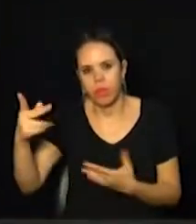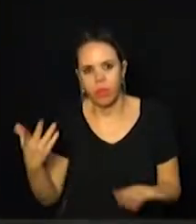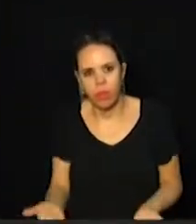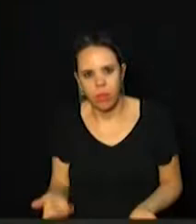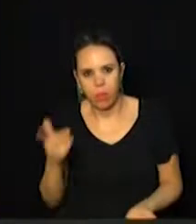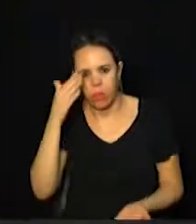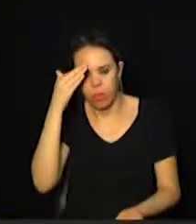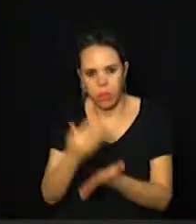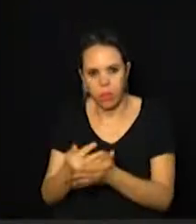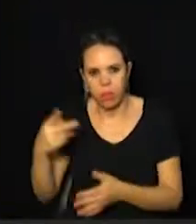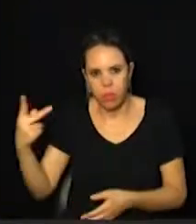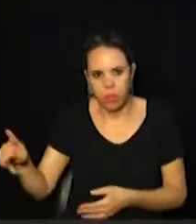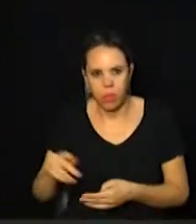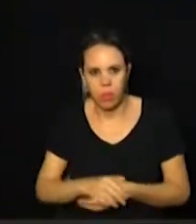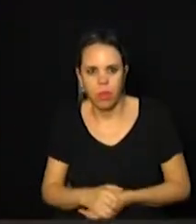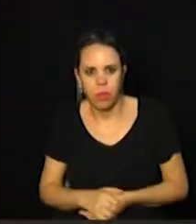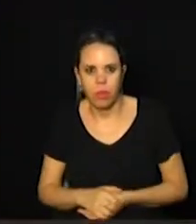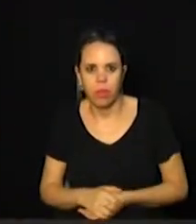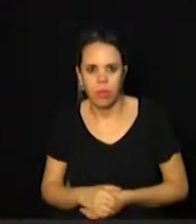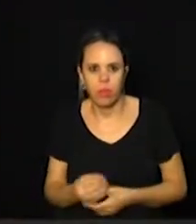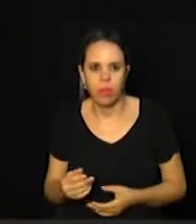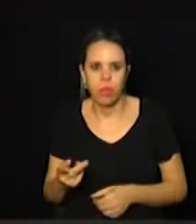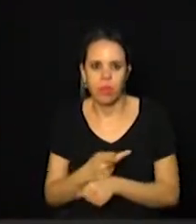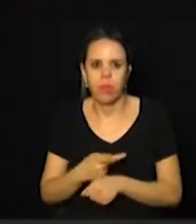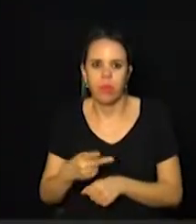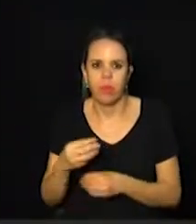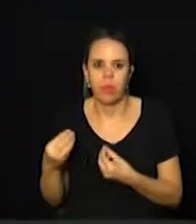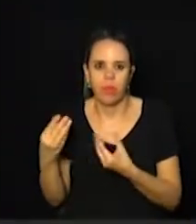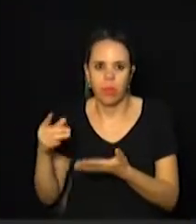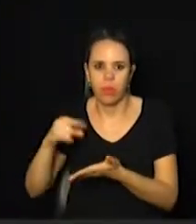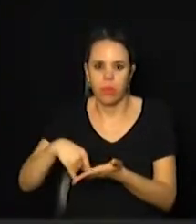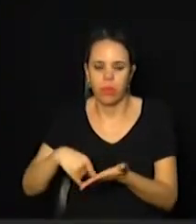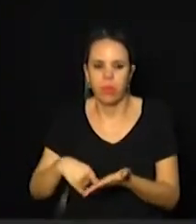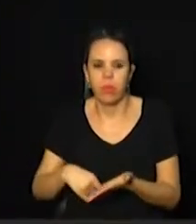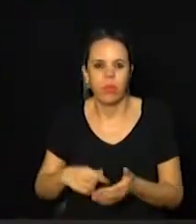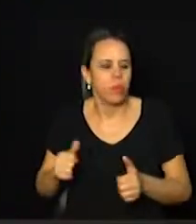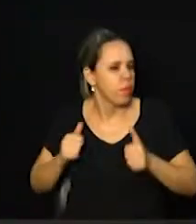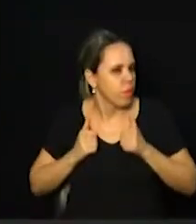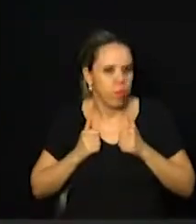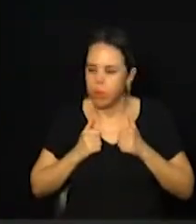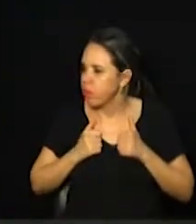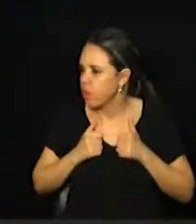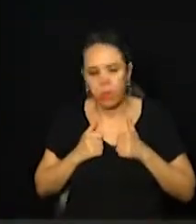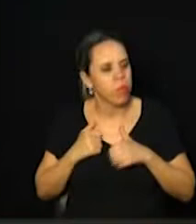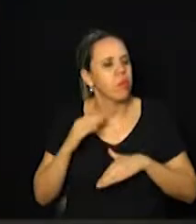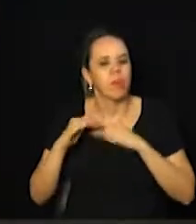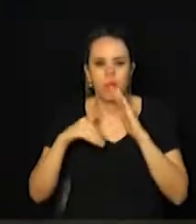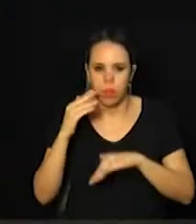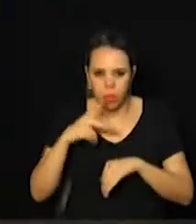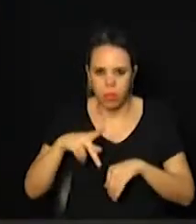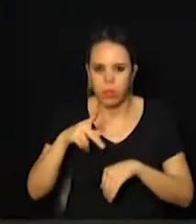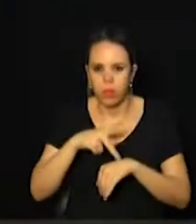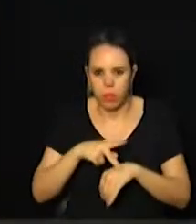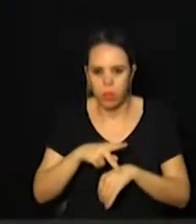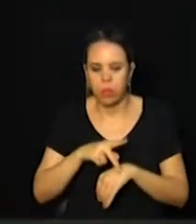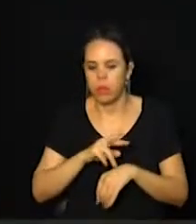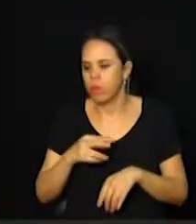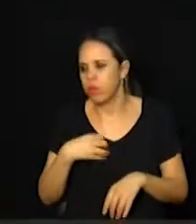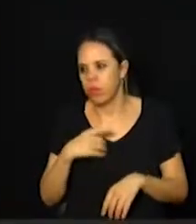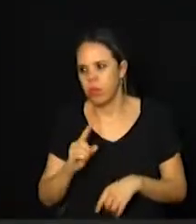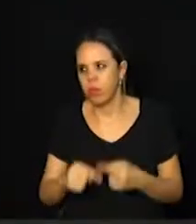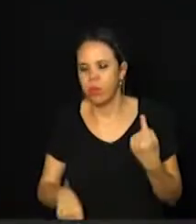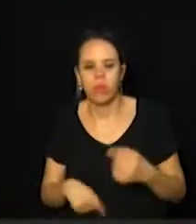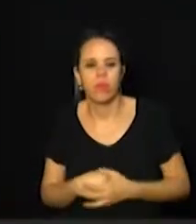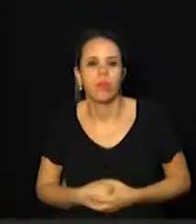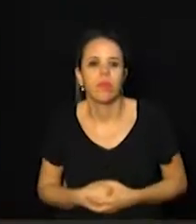nós confiamos deles Nós demos uma procuração para eles mas não para desempregar para desenvolver o nosso país mas não dessa maneira